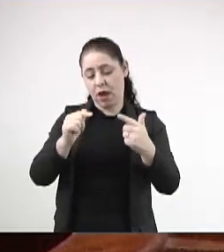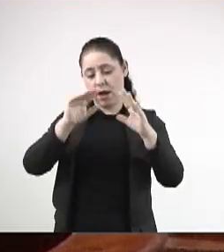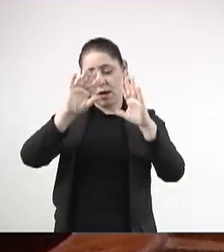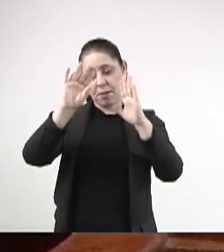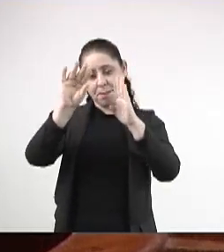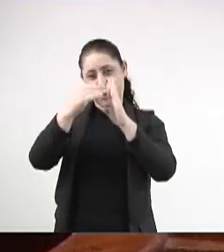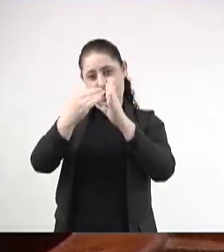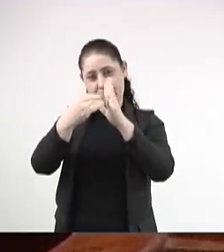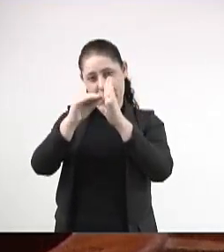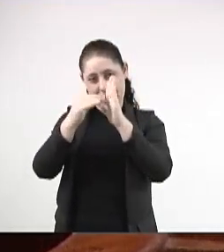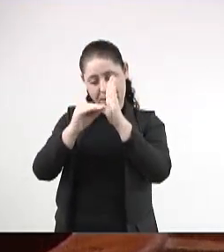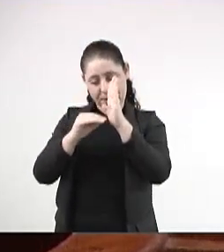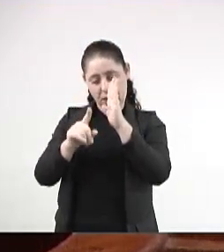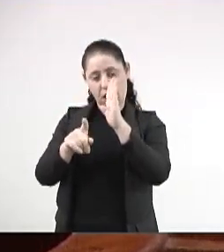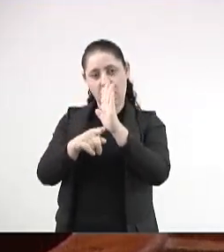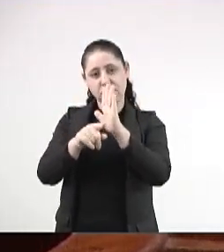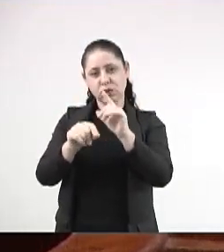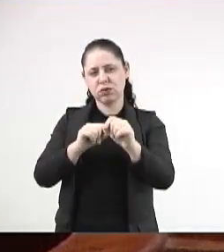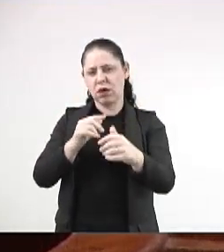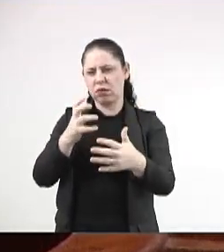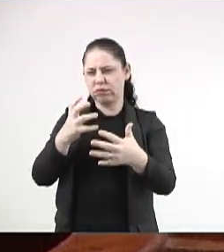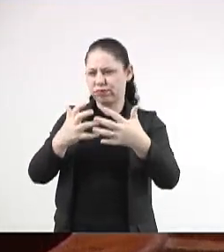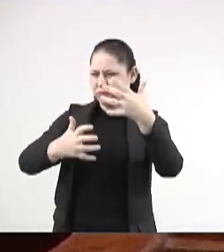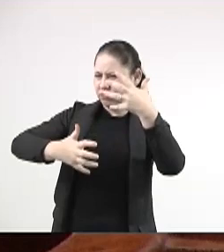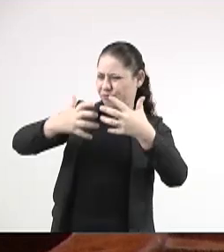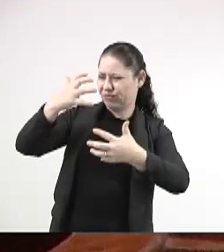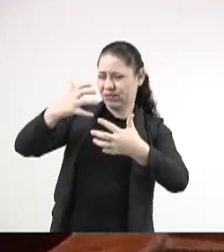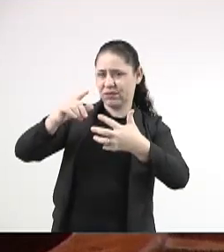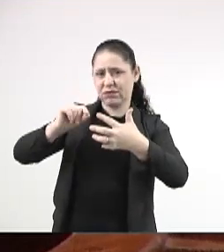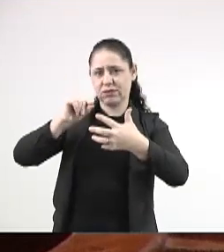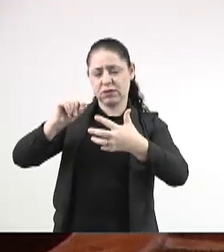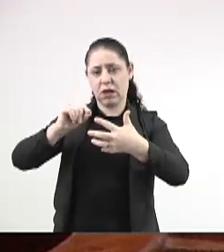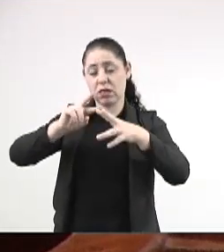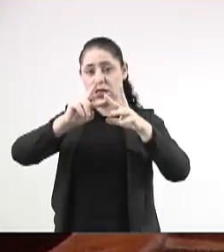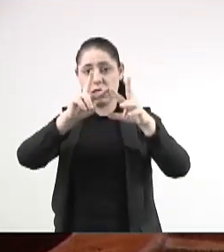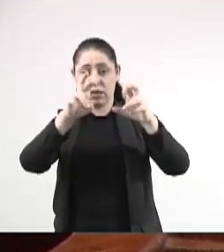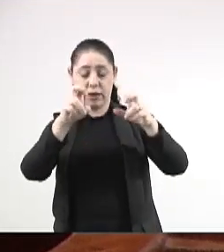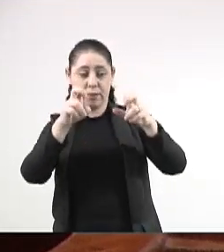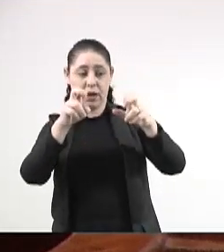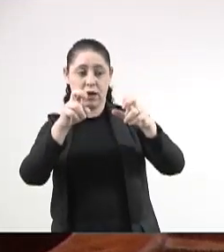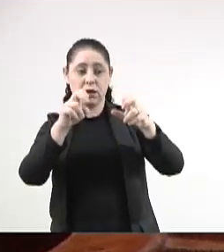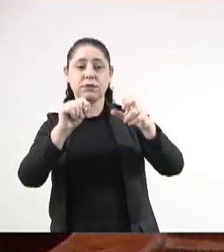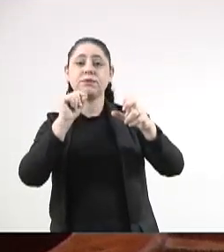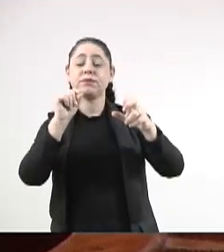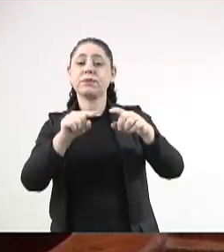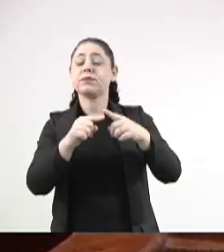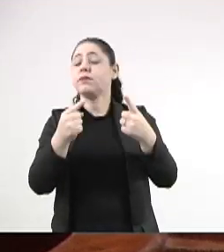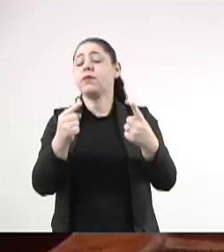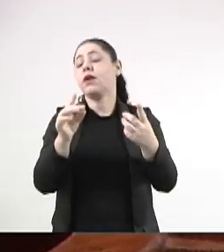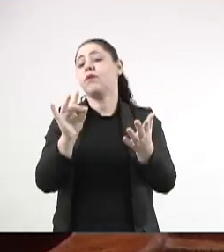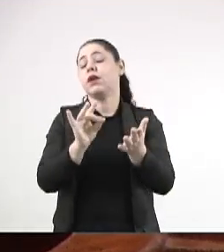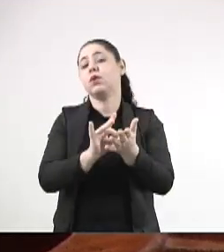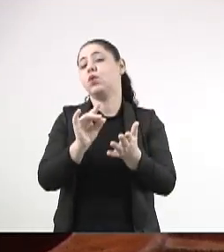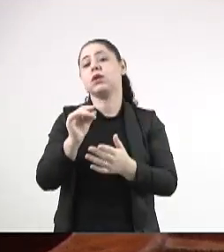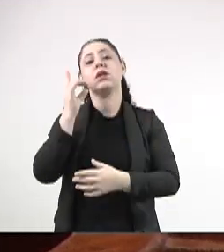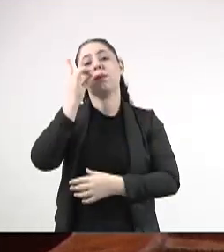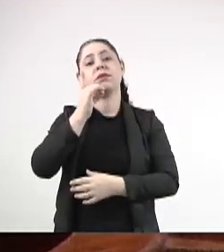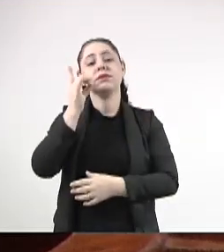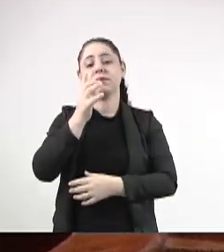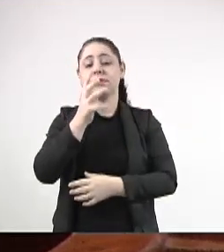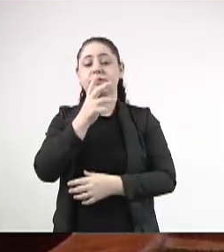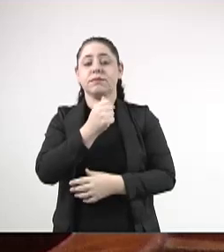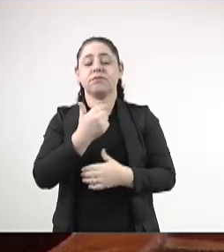país se confundir com temas polêmicos, mas que, na verdade, deputada